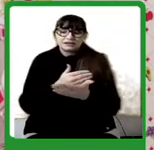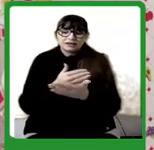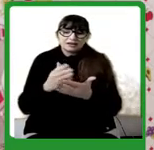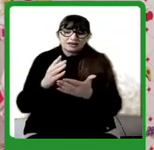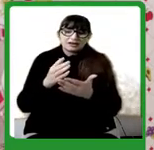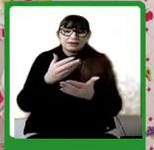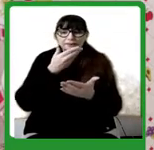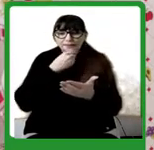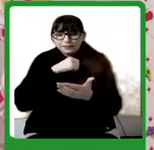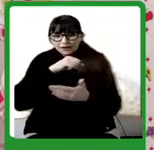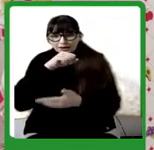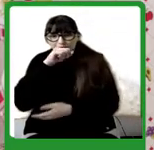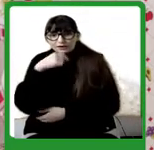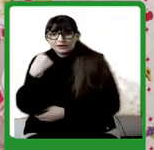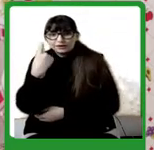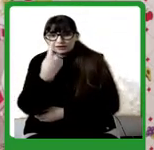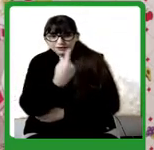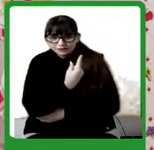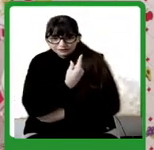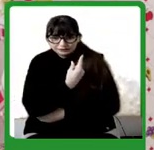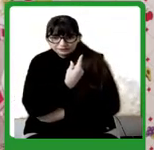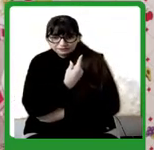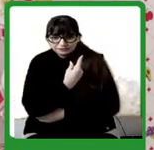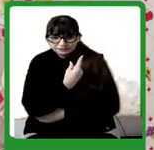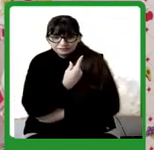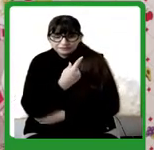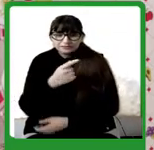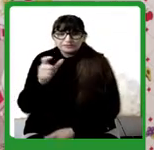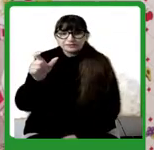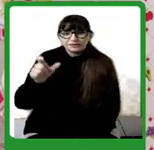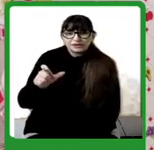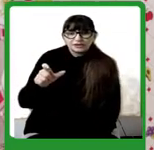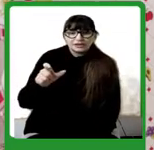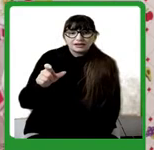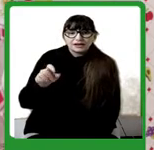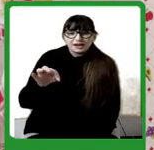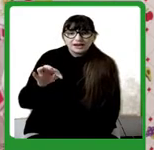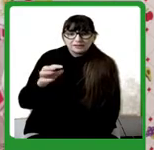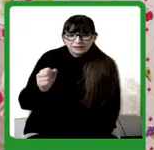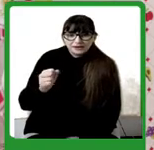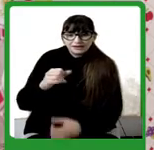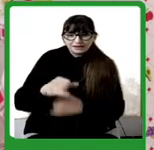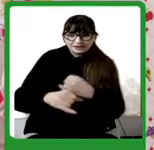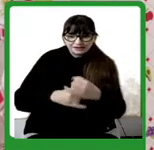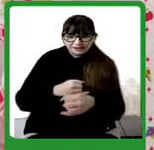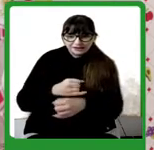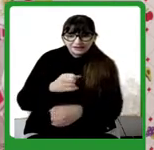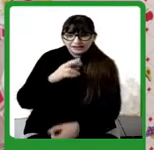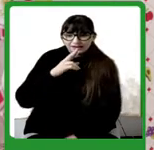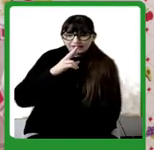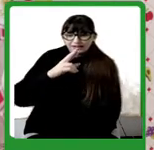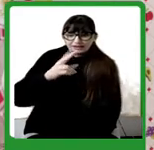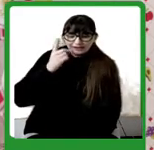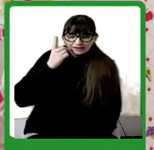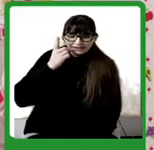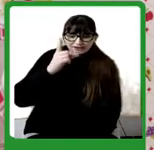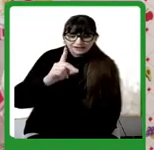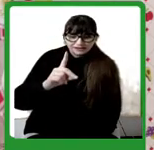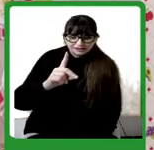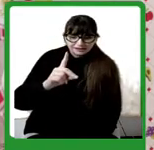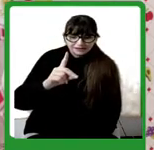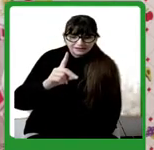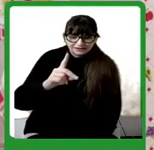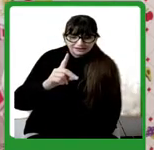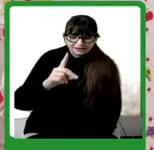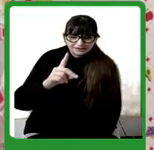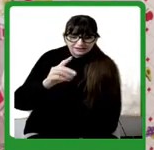Pai Nosso. Só que daí tem que nem a Dete, ela é poareta, a internet dela é ruim, né? Ela responde depois de dois dias. Daí fica dois dias sem rezar. Daí o